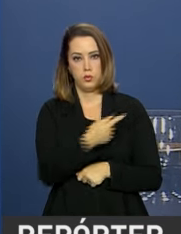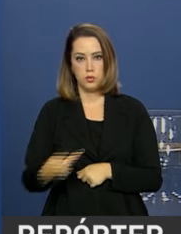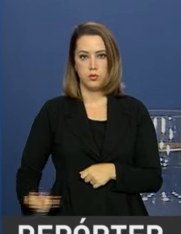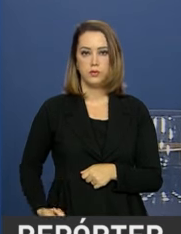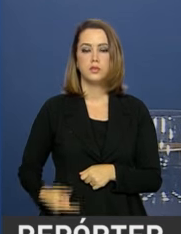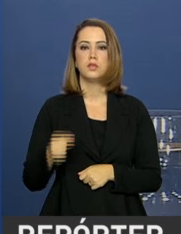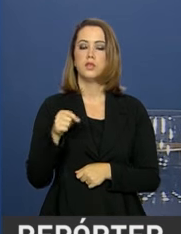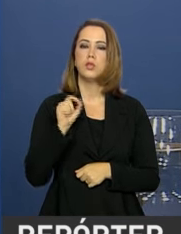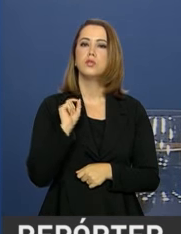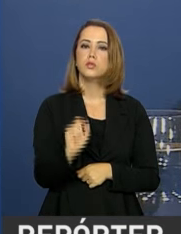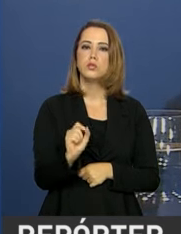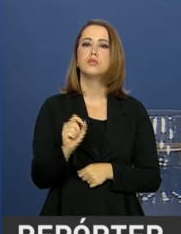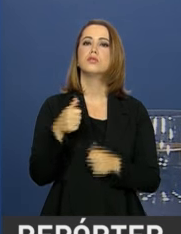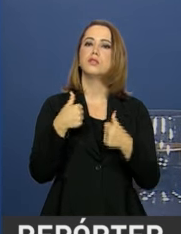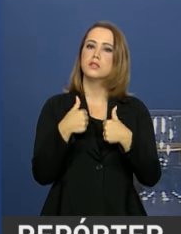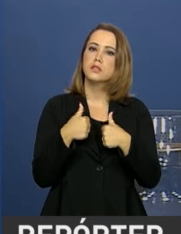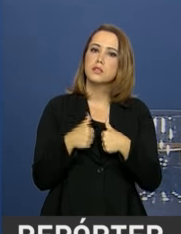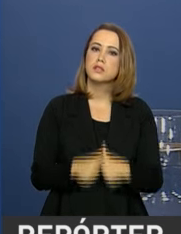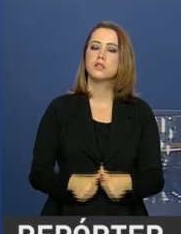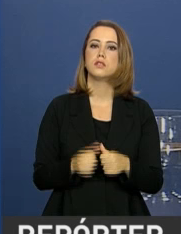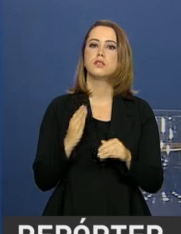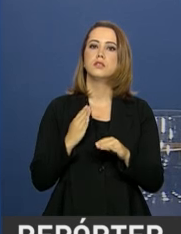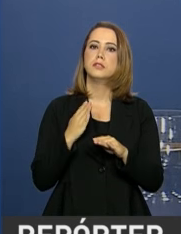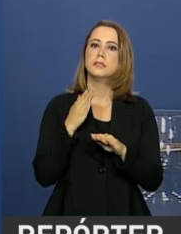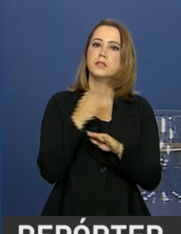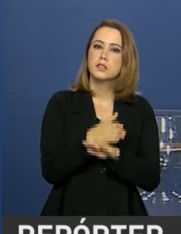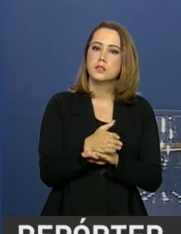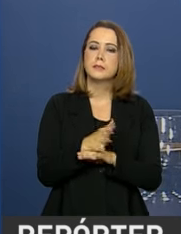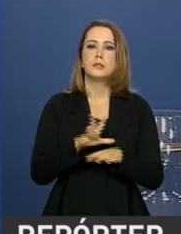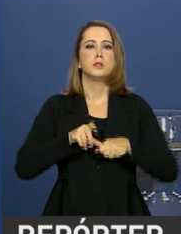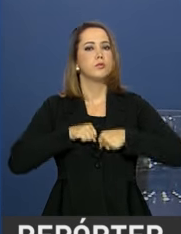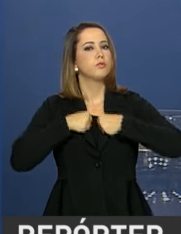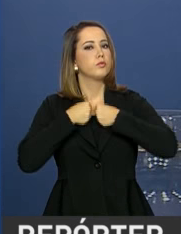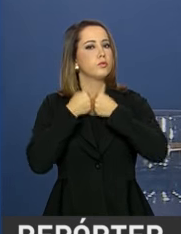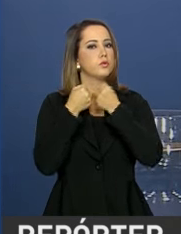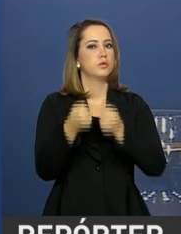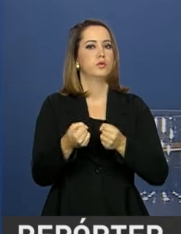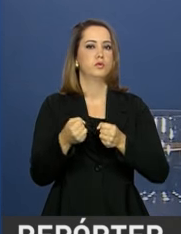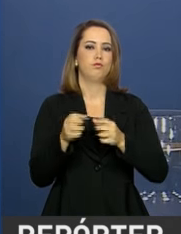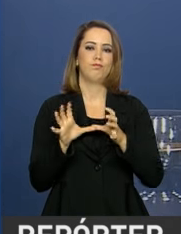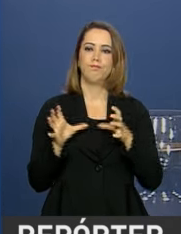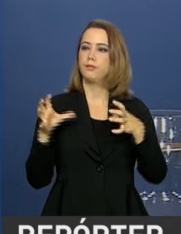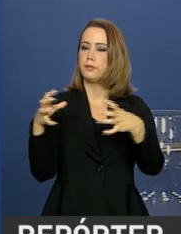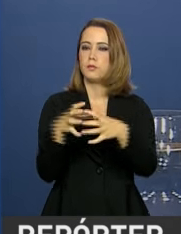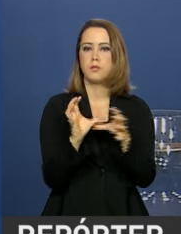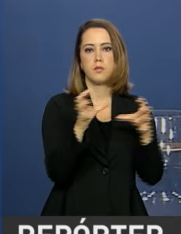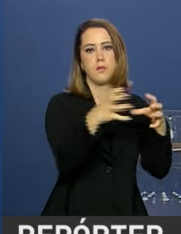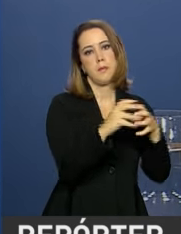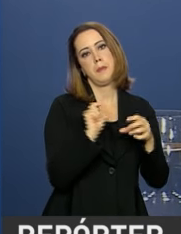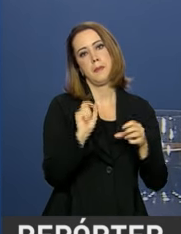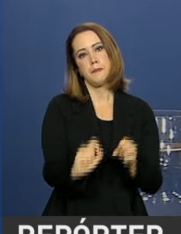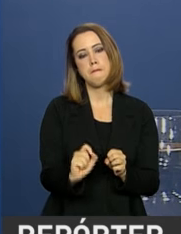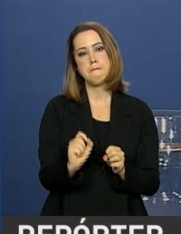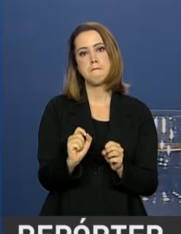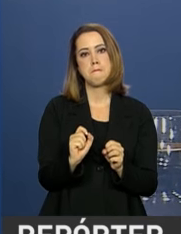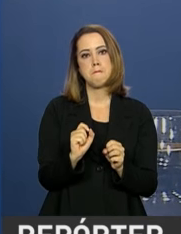governadores de que estavam participando de um esforço coletivo para